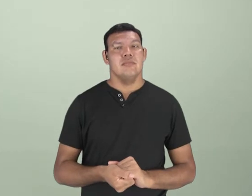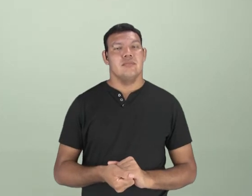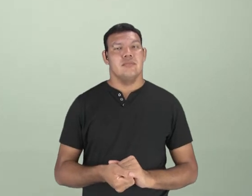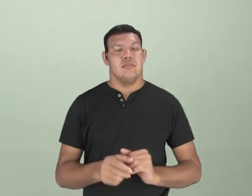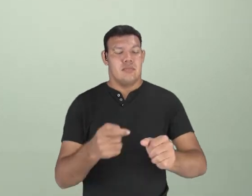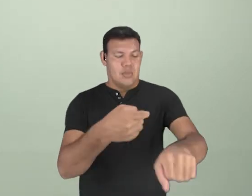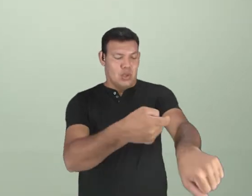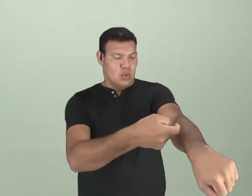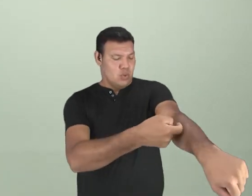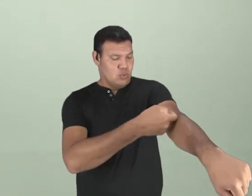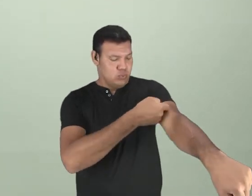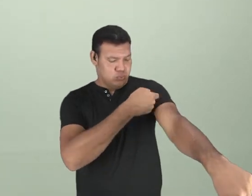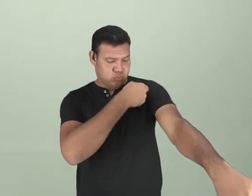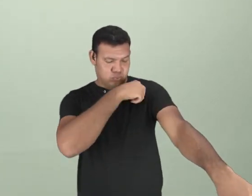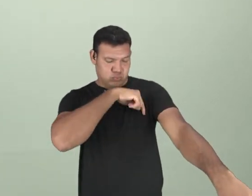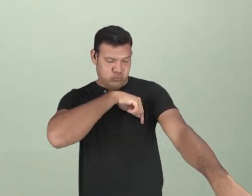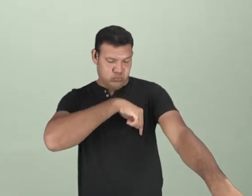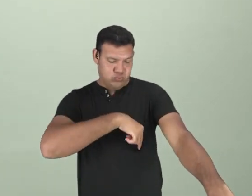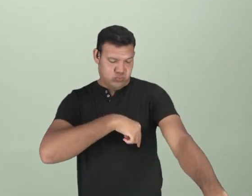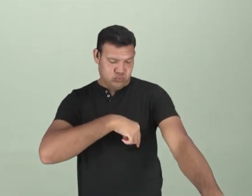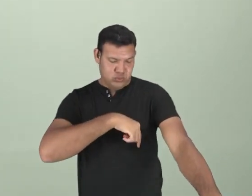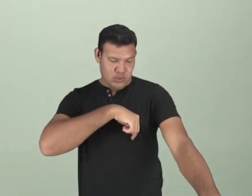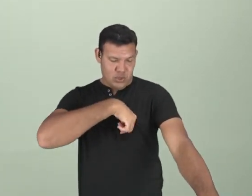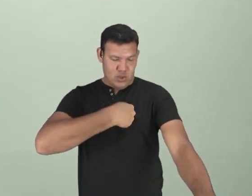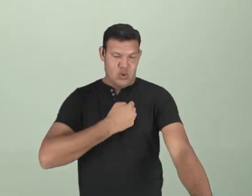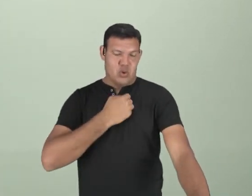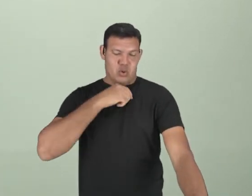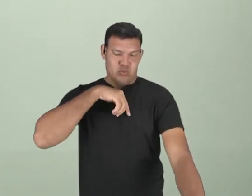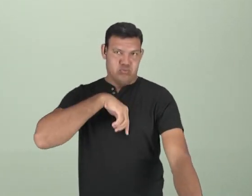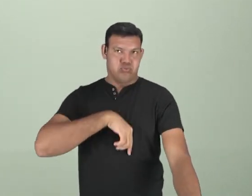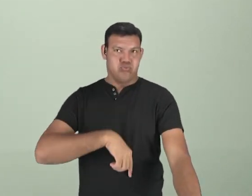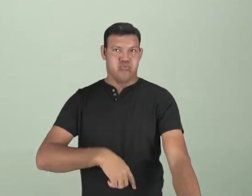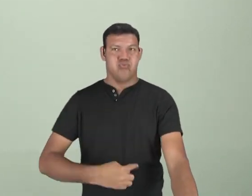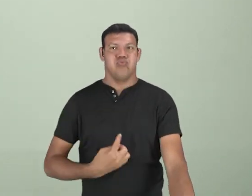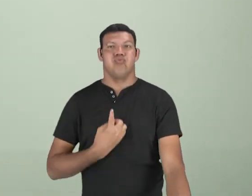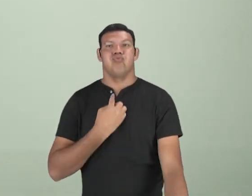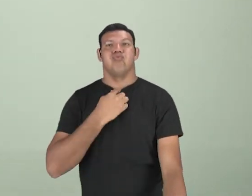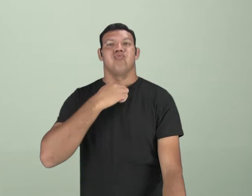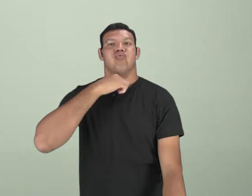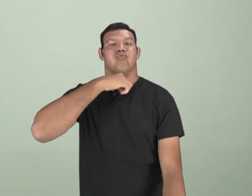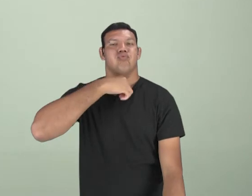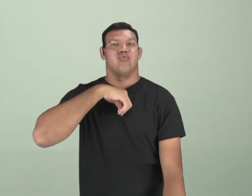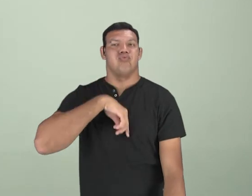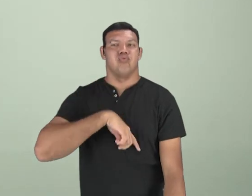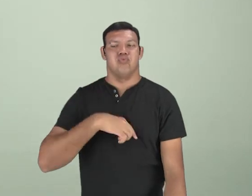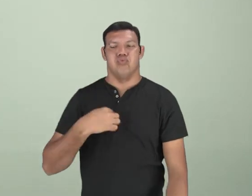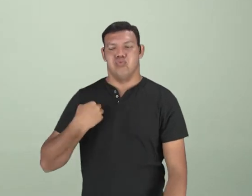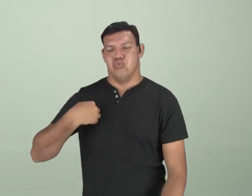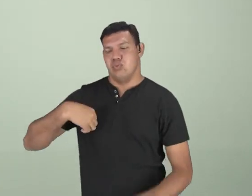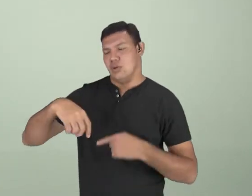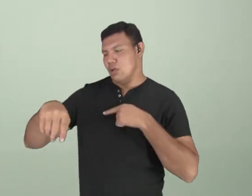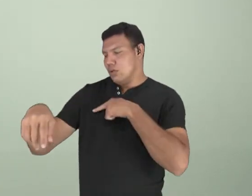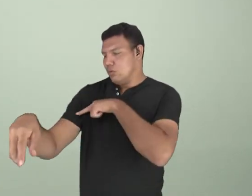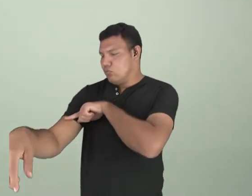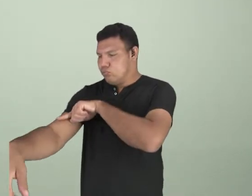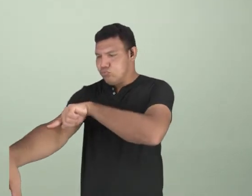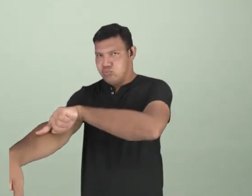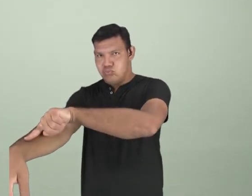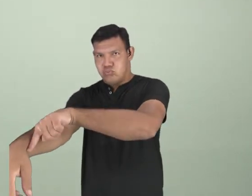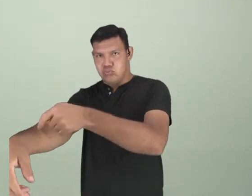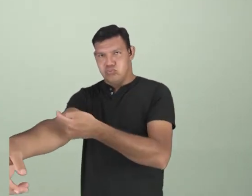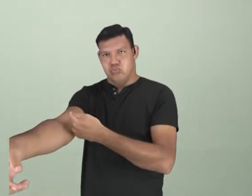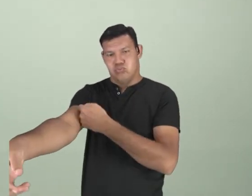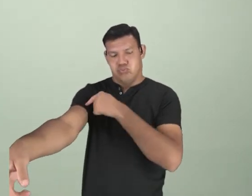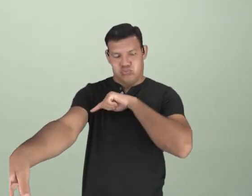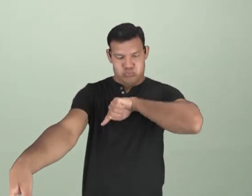ele circula pelo corpo porque existe uma bomba, né, que faz esse movimento de contração e empurra o sangue por todo o corpo, né? Essa bomba, né, é o